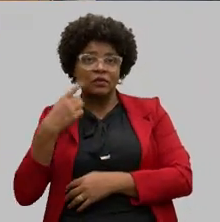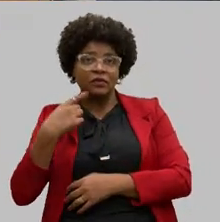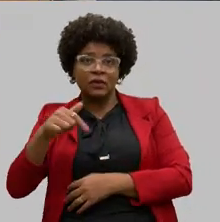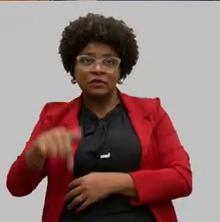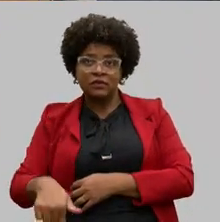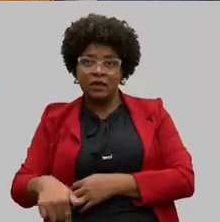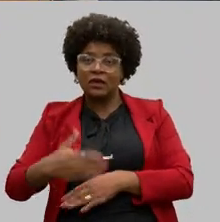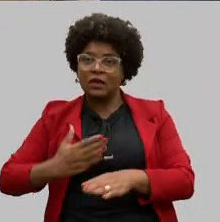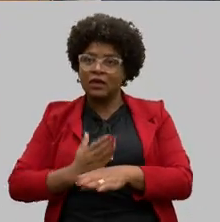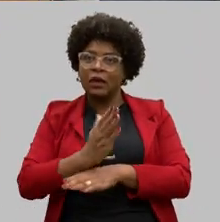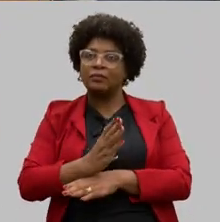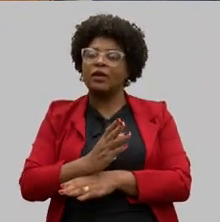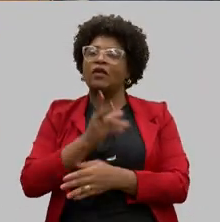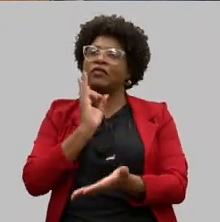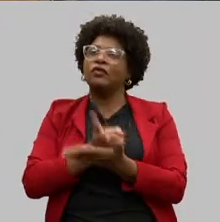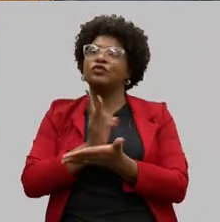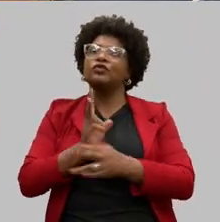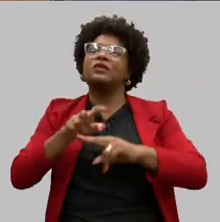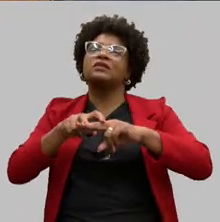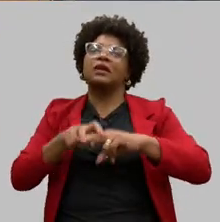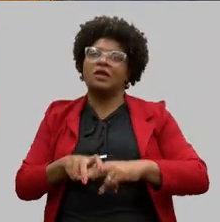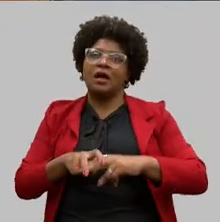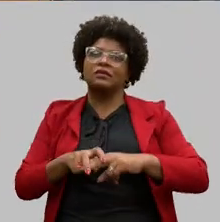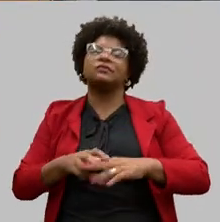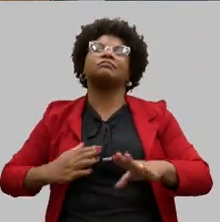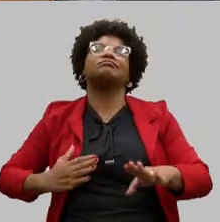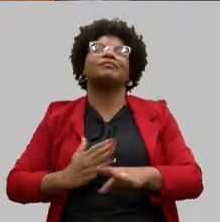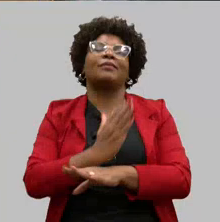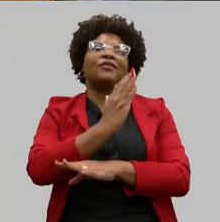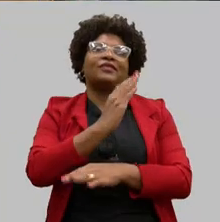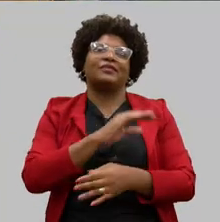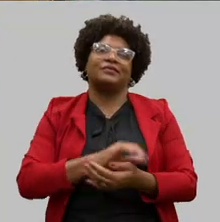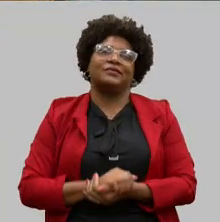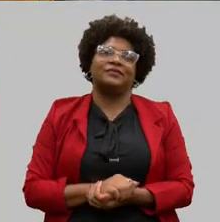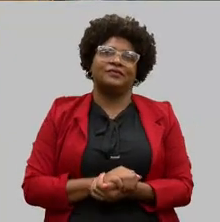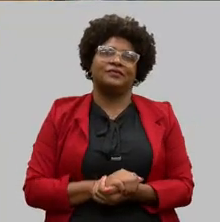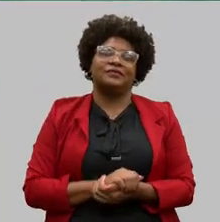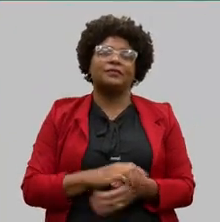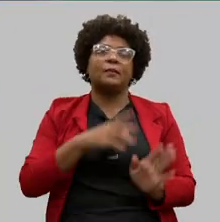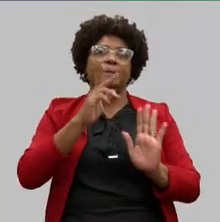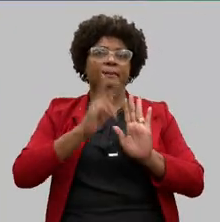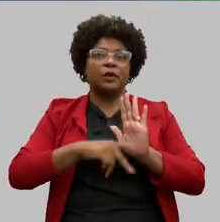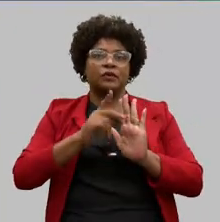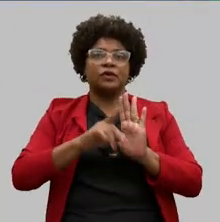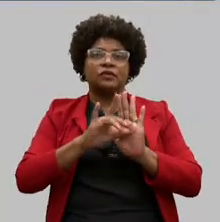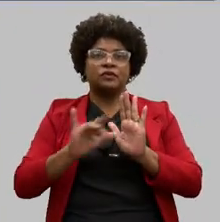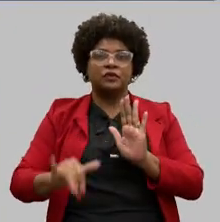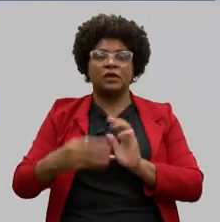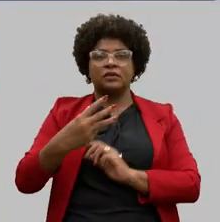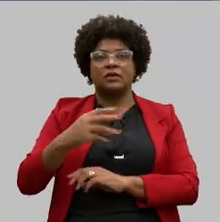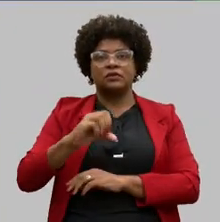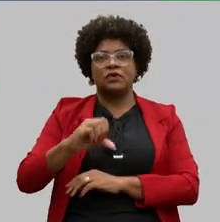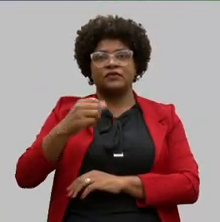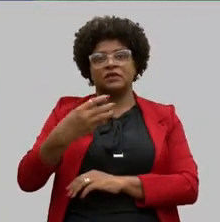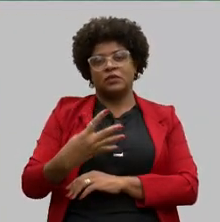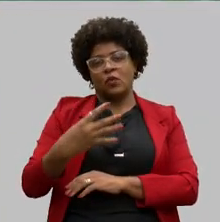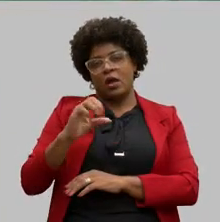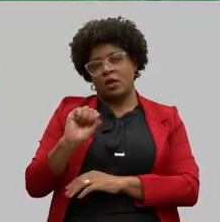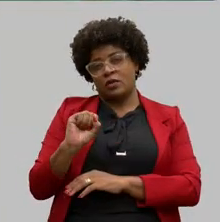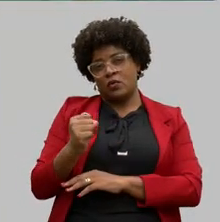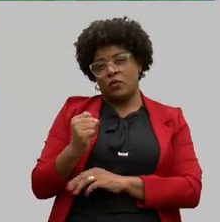apró permaneço como se encontram aprovado projeto de lei 3948